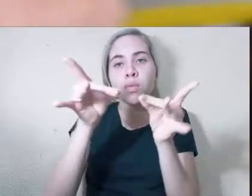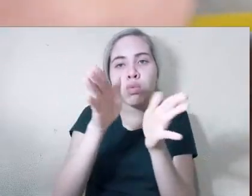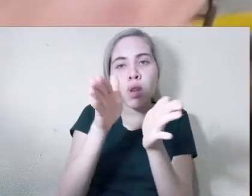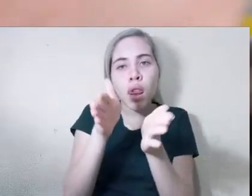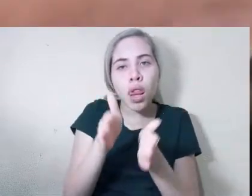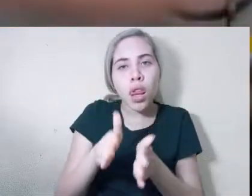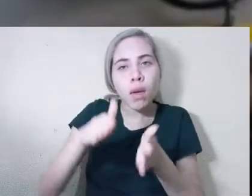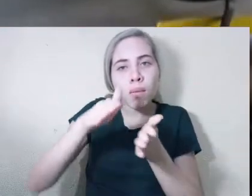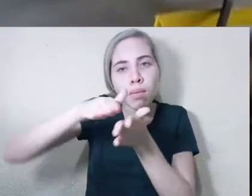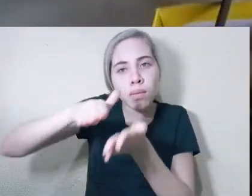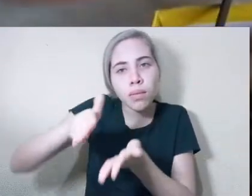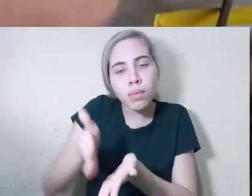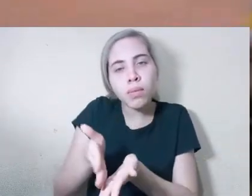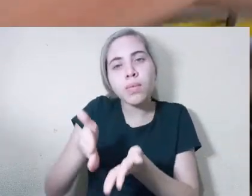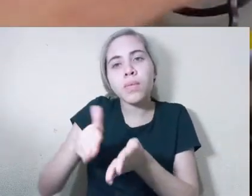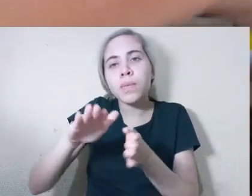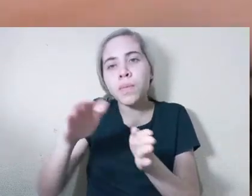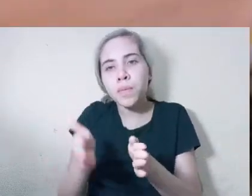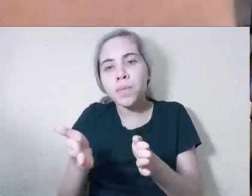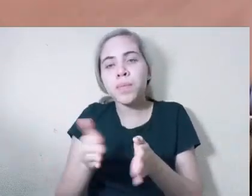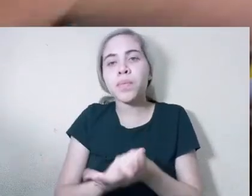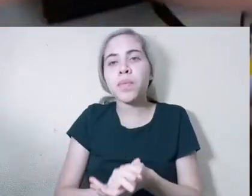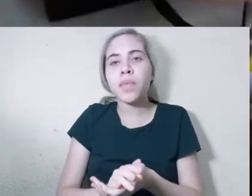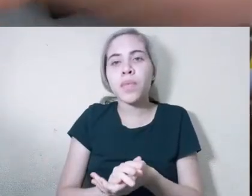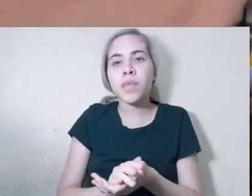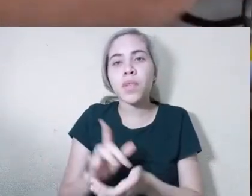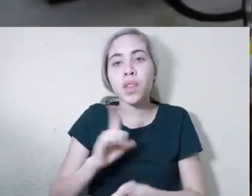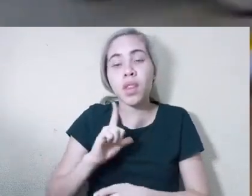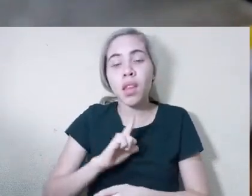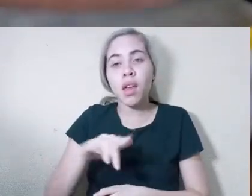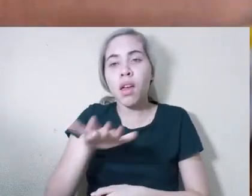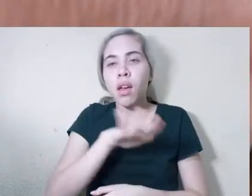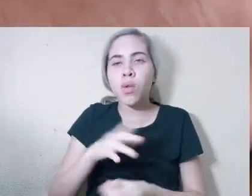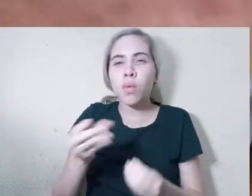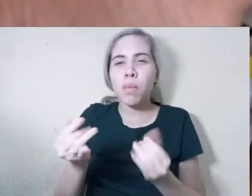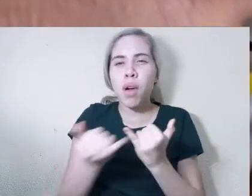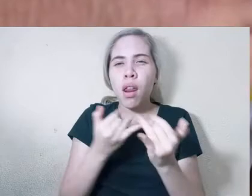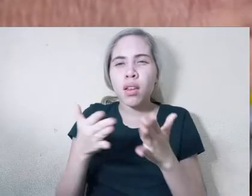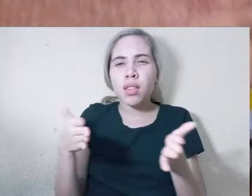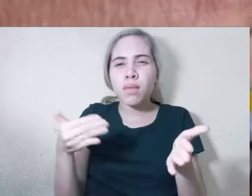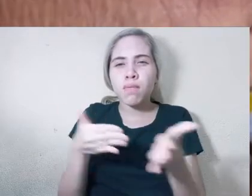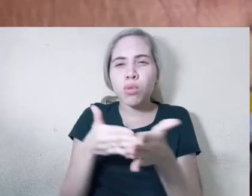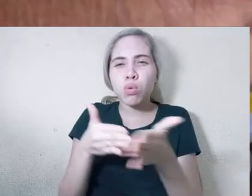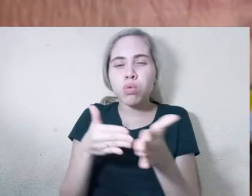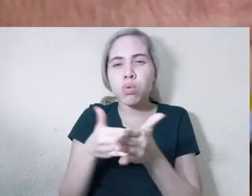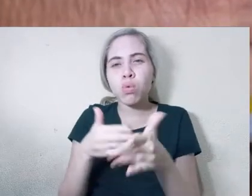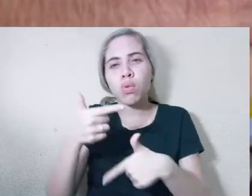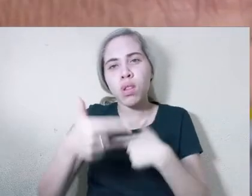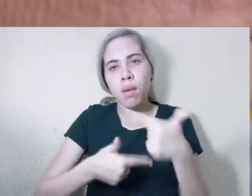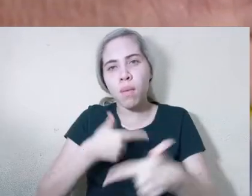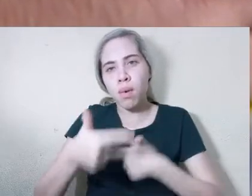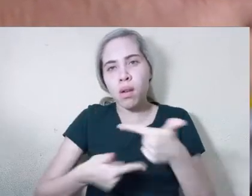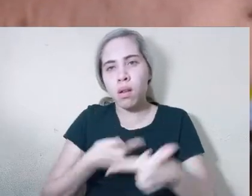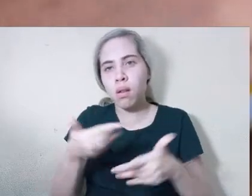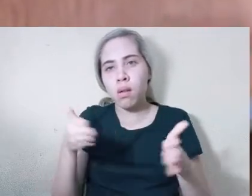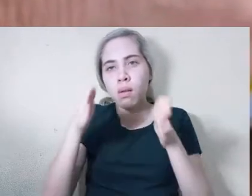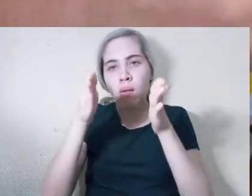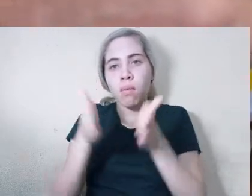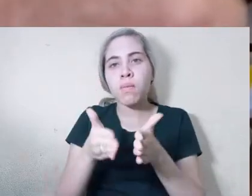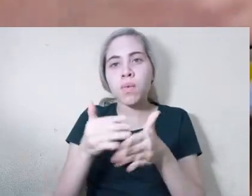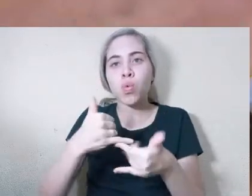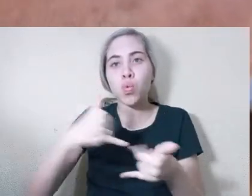iniciar o contorno, pra primeira linha, né? Tá. Você faz a primeira linha. Pra fazer linha, como se fosse a área, o delimitador, né, do trabalho,